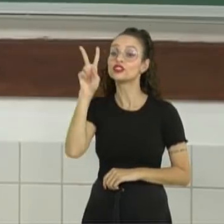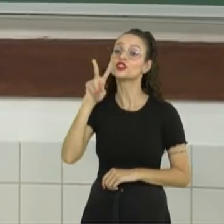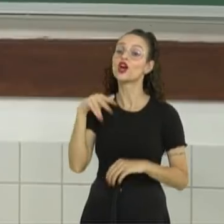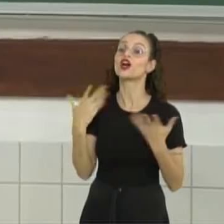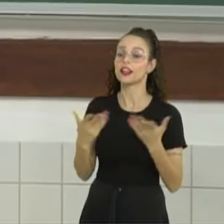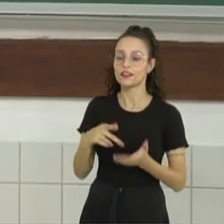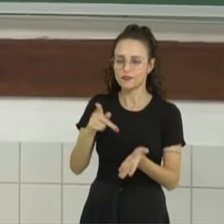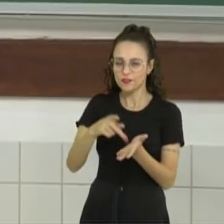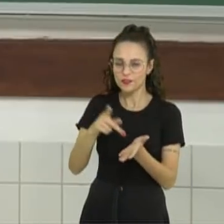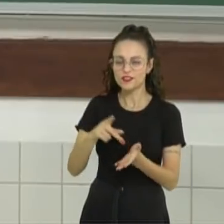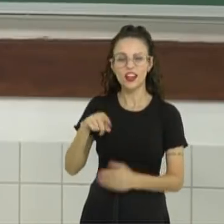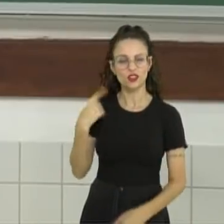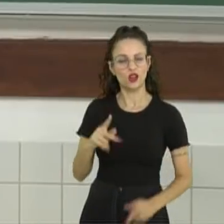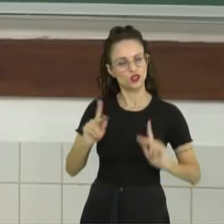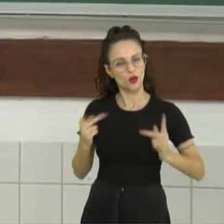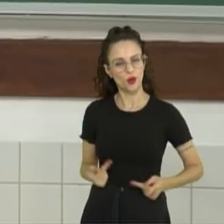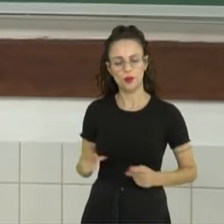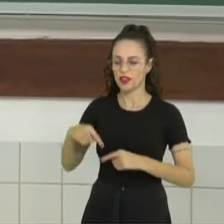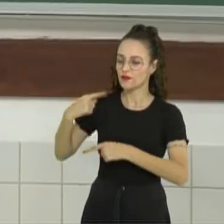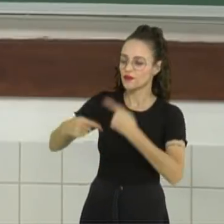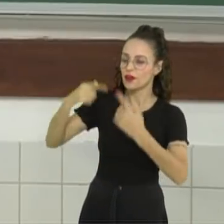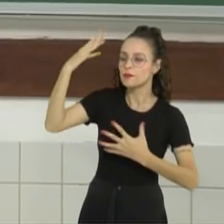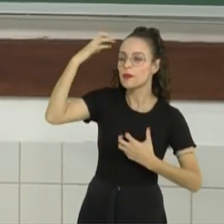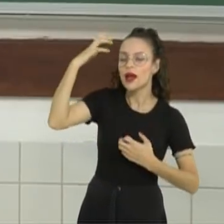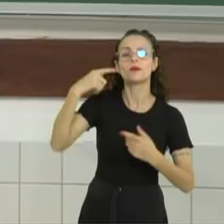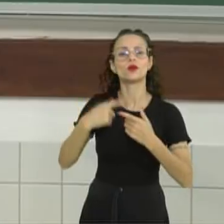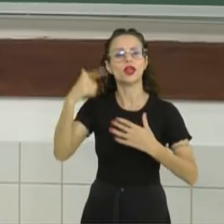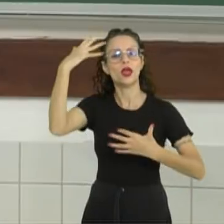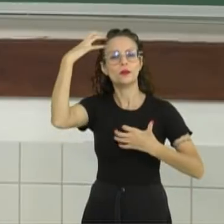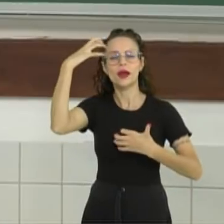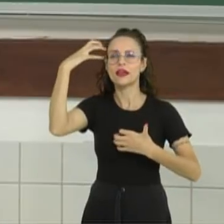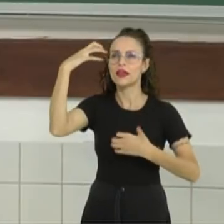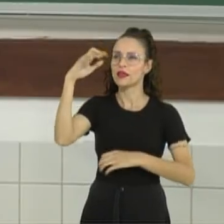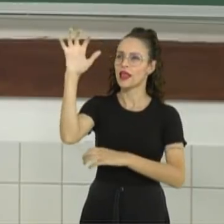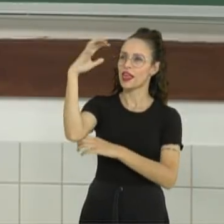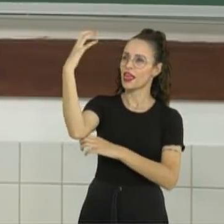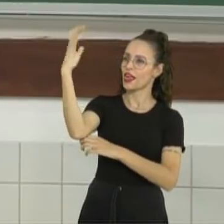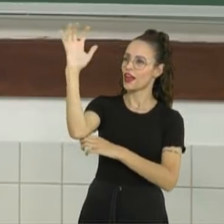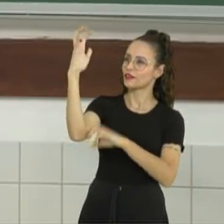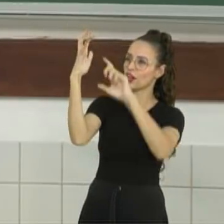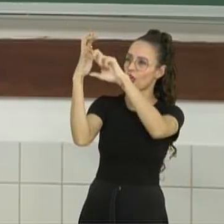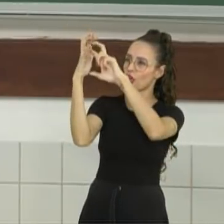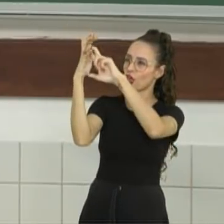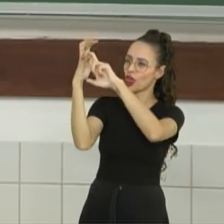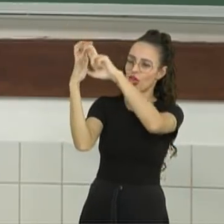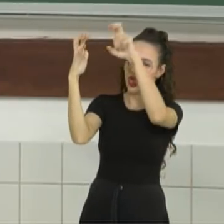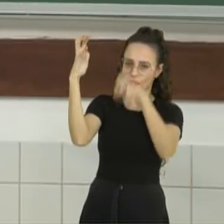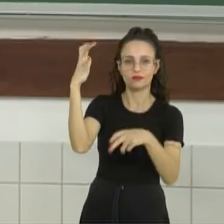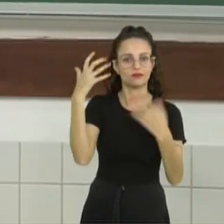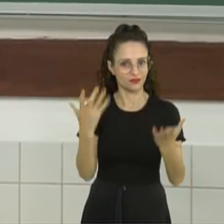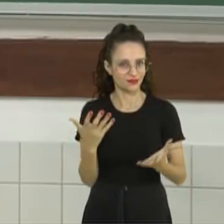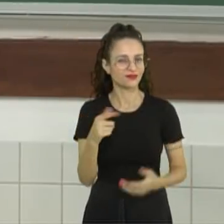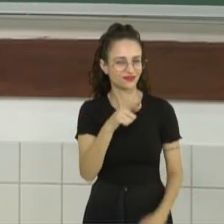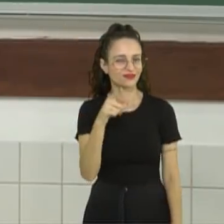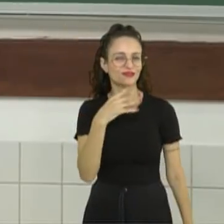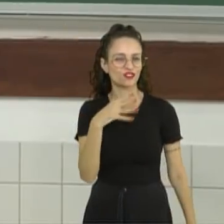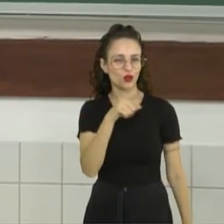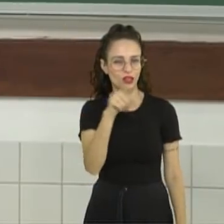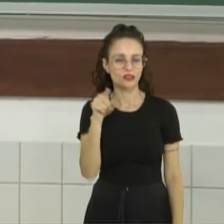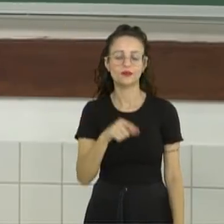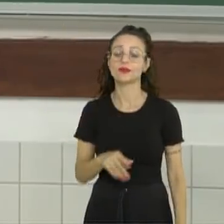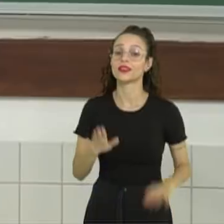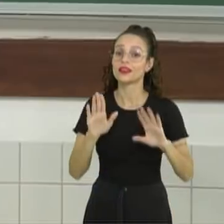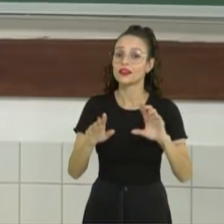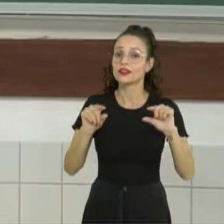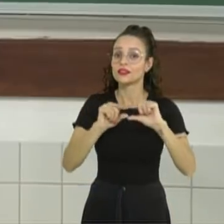lá, que se é verdade que os homens vieram do macaco, por que os macacos não pulam mais da árvore? Eu sei que vocês já ouviram essa frase. Primeiro que